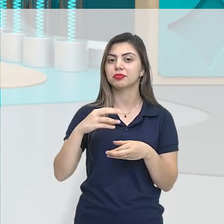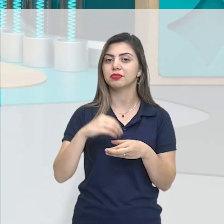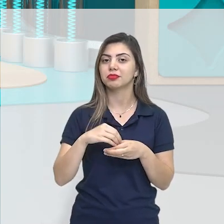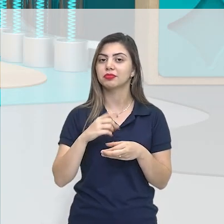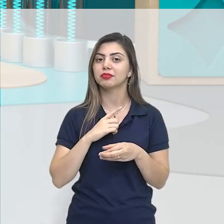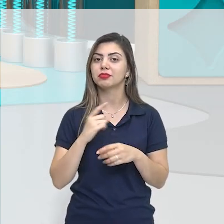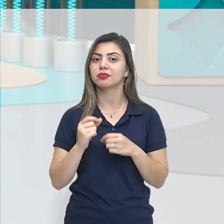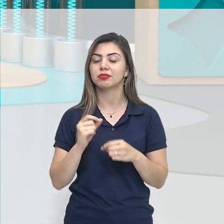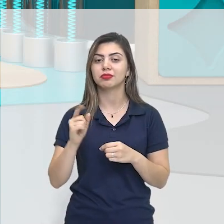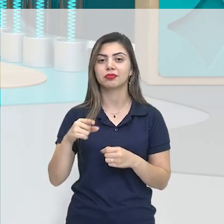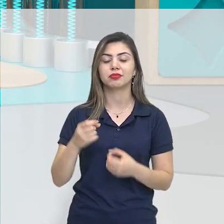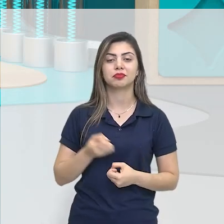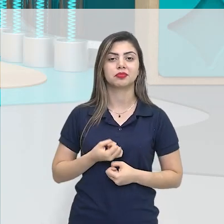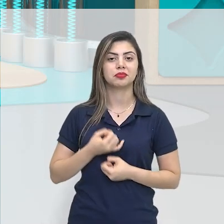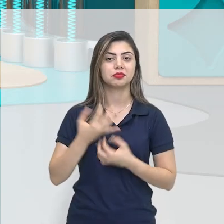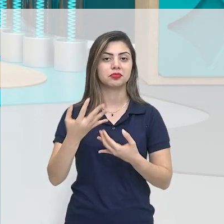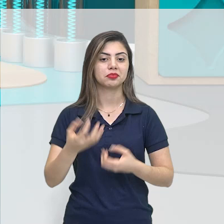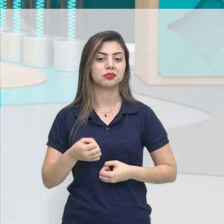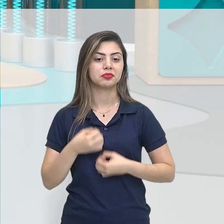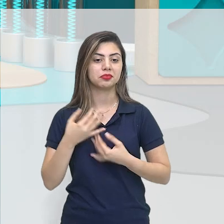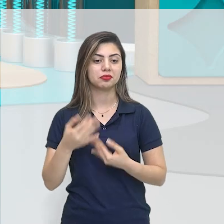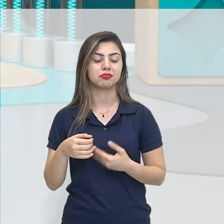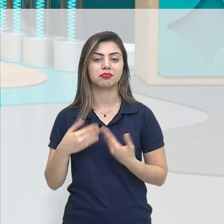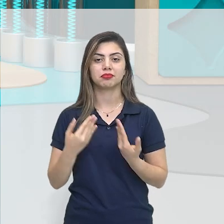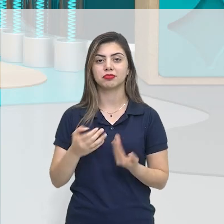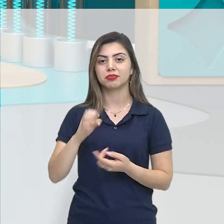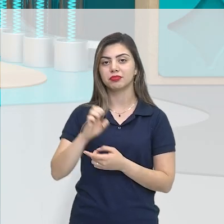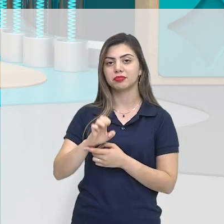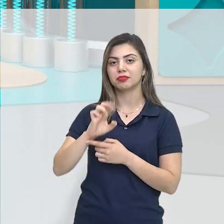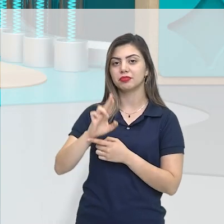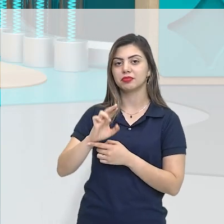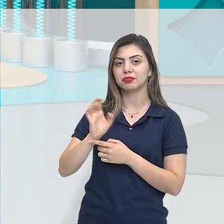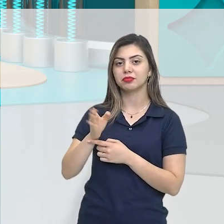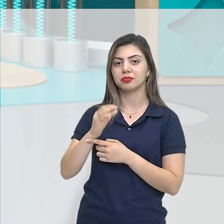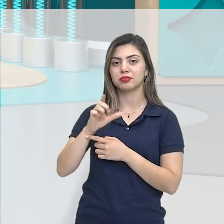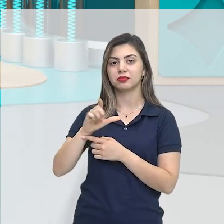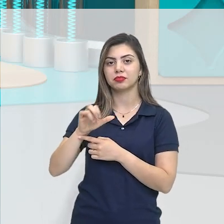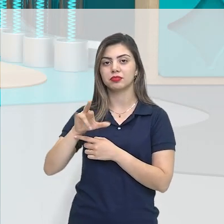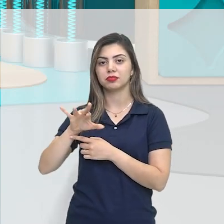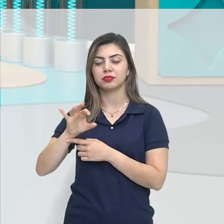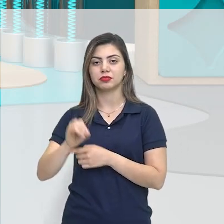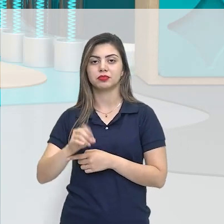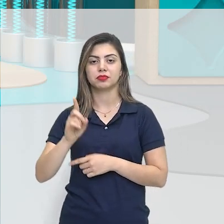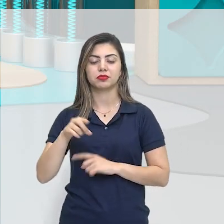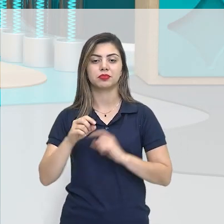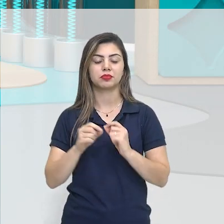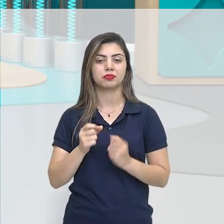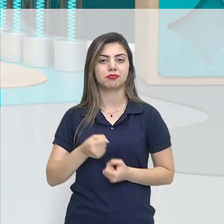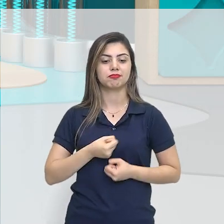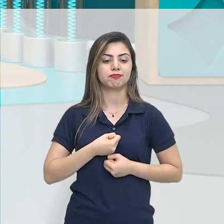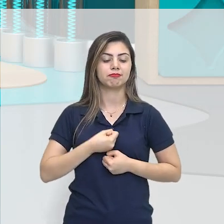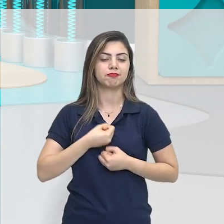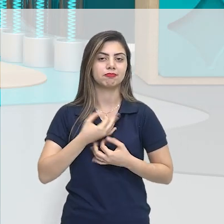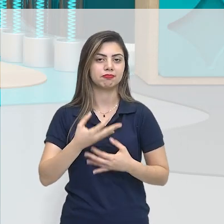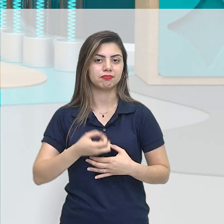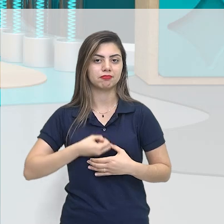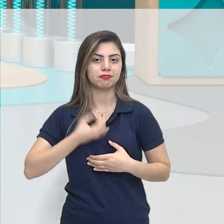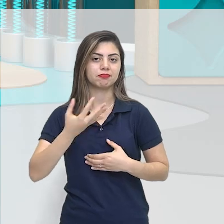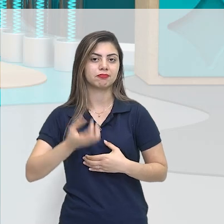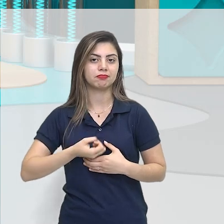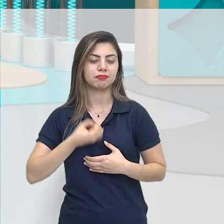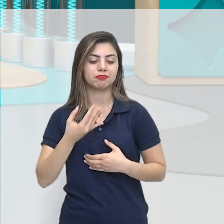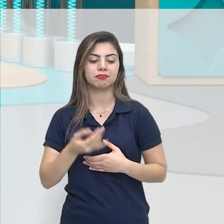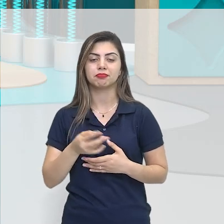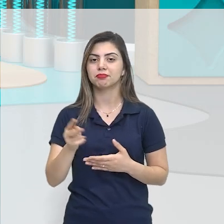que? A poesia. E o eu lírico, que justamente ele conta, ele fala, né,